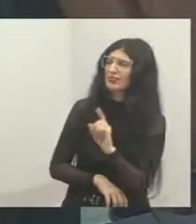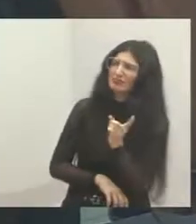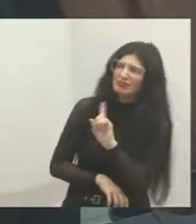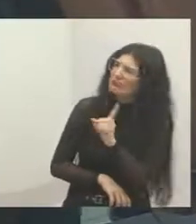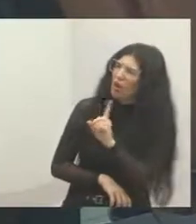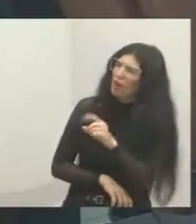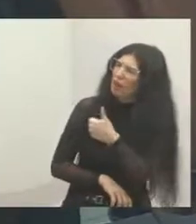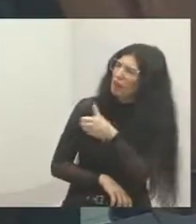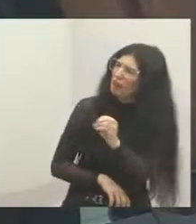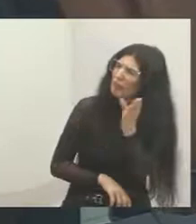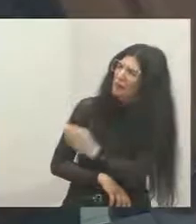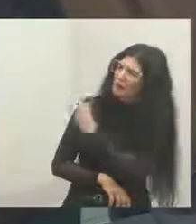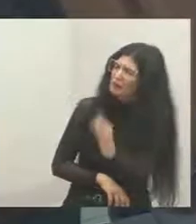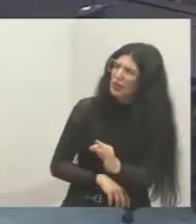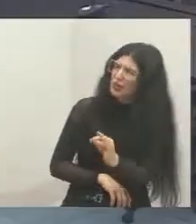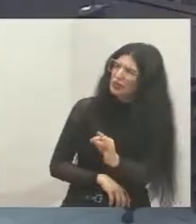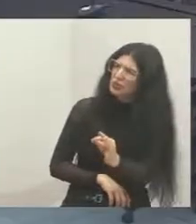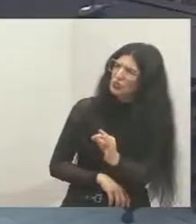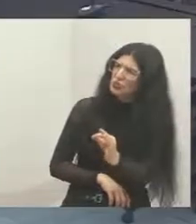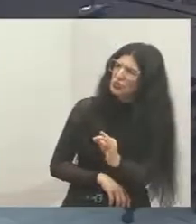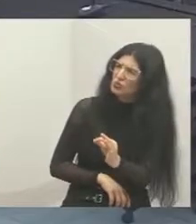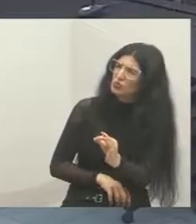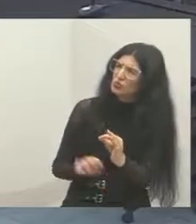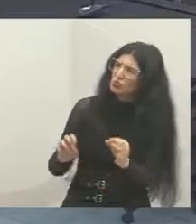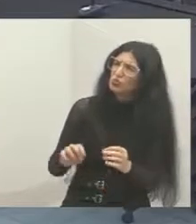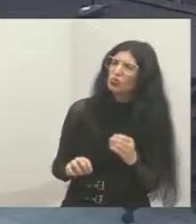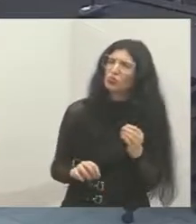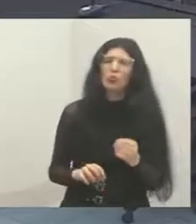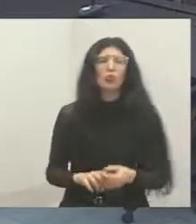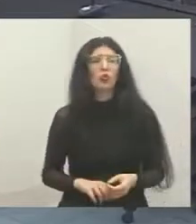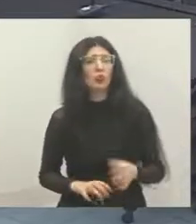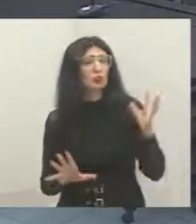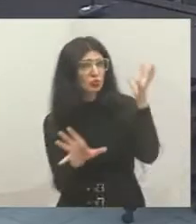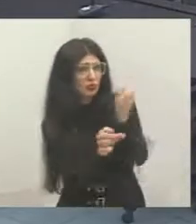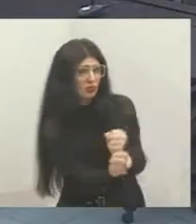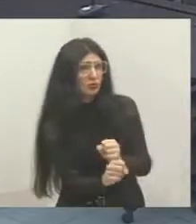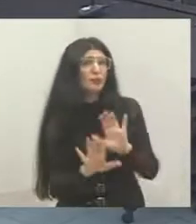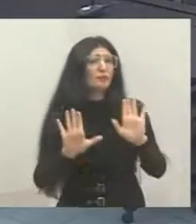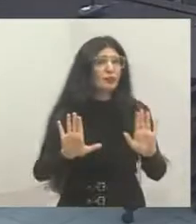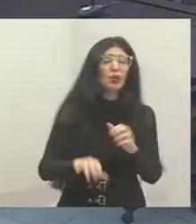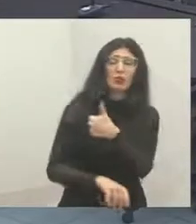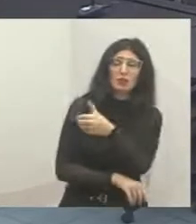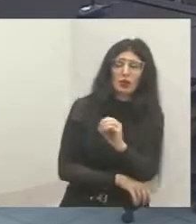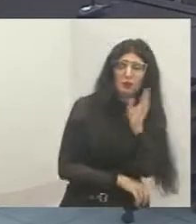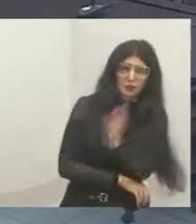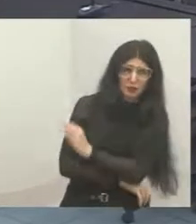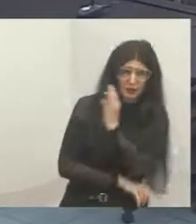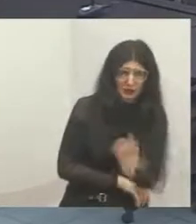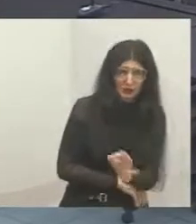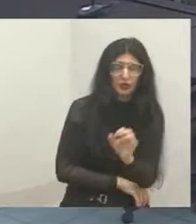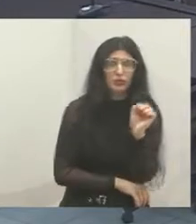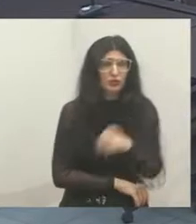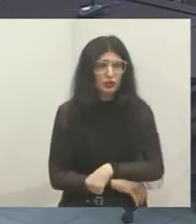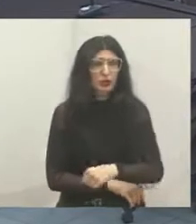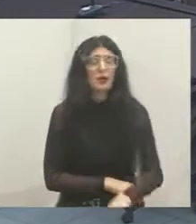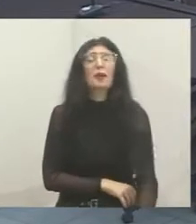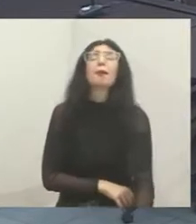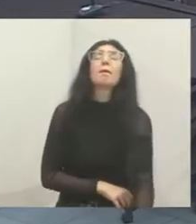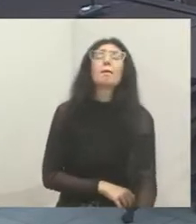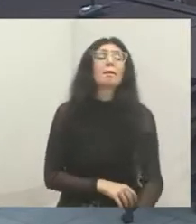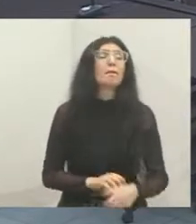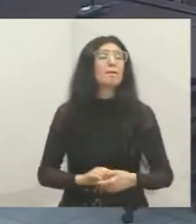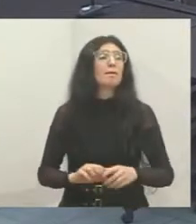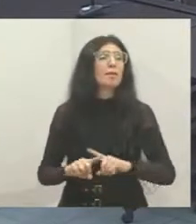Ó. Então, inicialmente avaliando o número, é 10% mesmo, mas eu não tenho propriedade